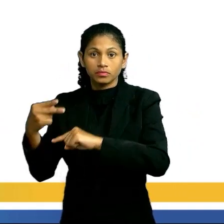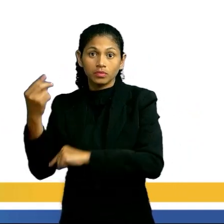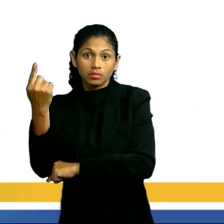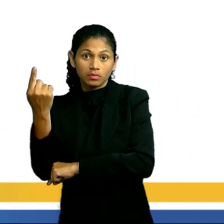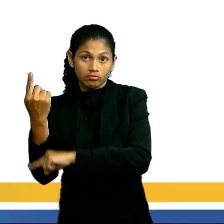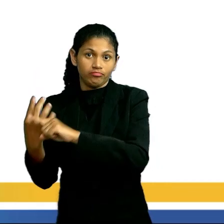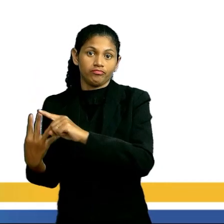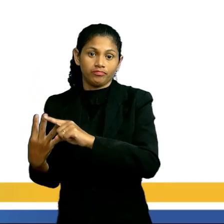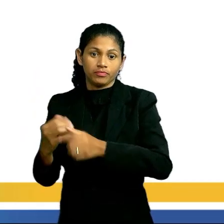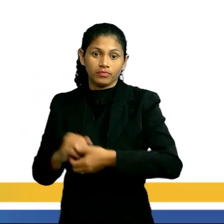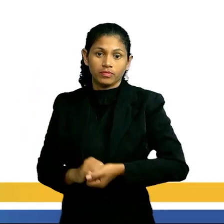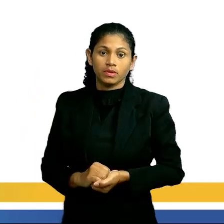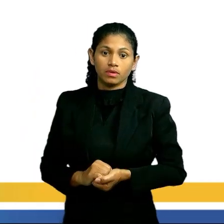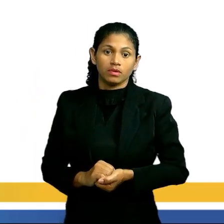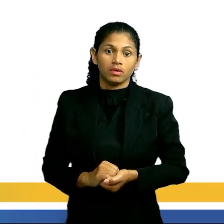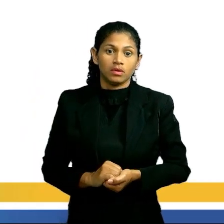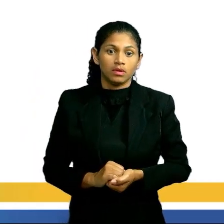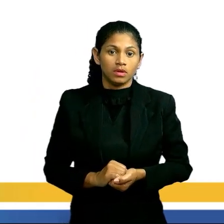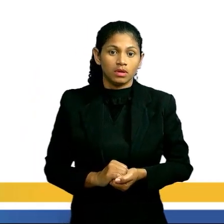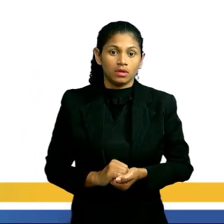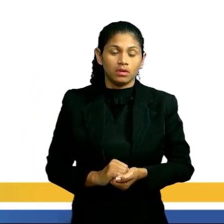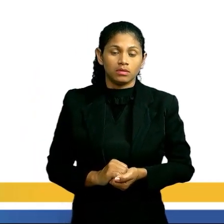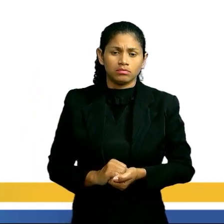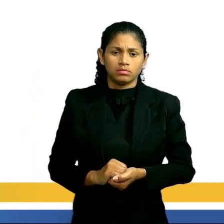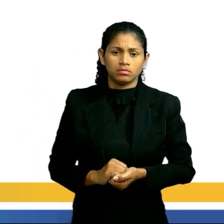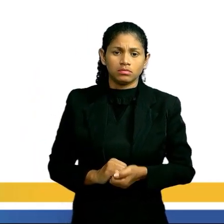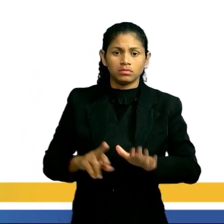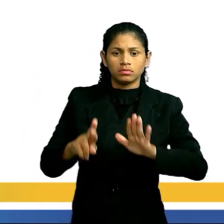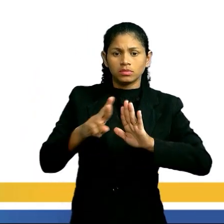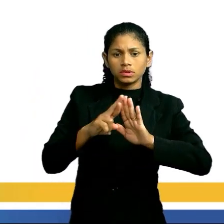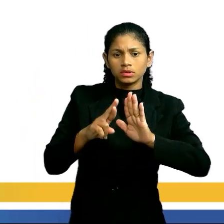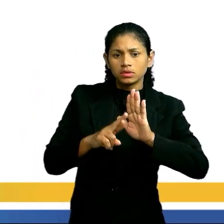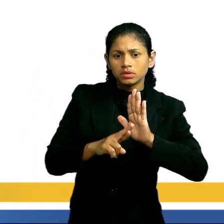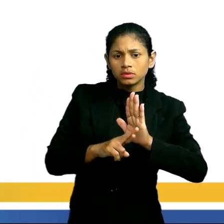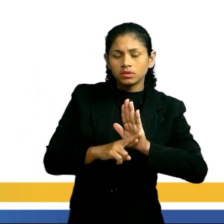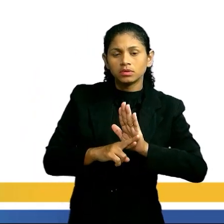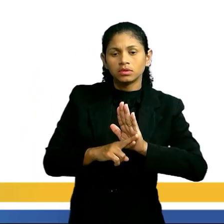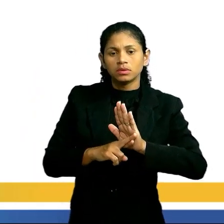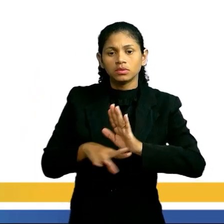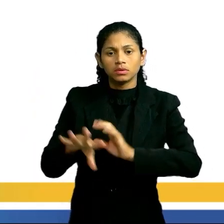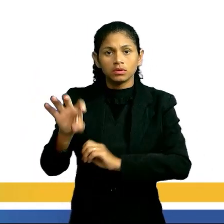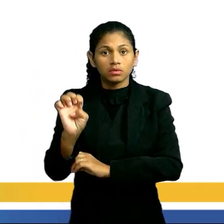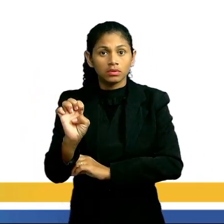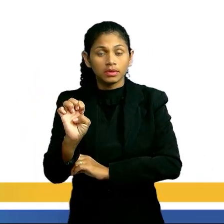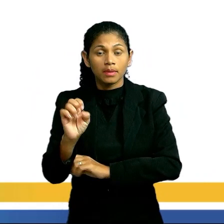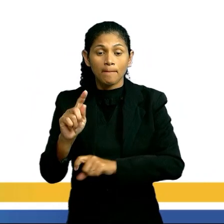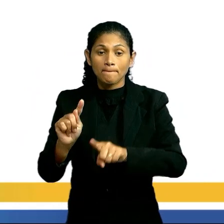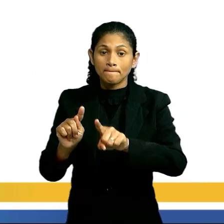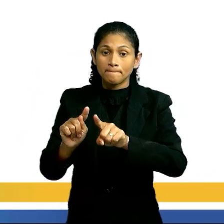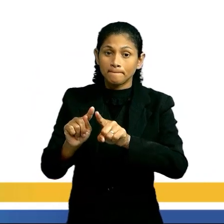4. Então, regra do e. Mas aqui embaixo, nós temos a regra do ou.